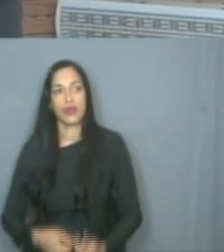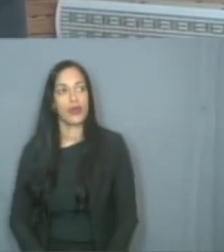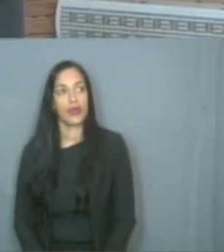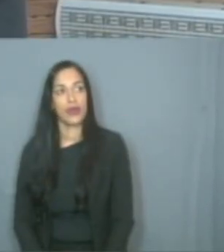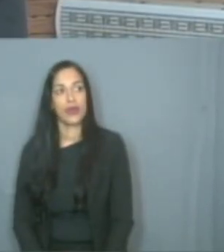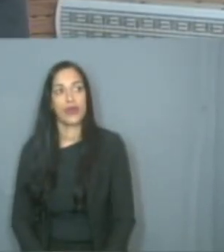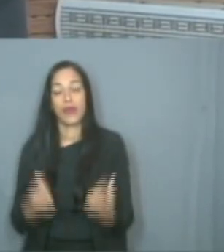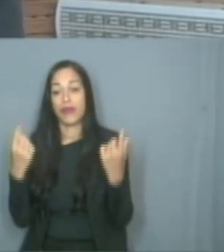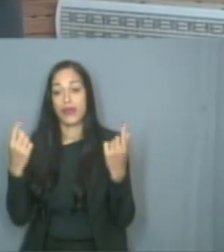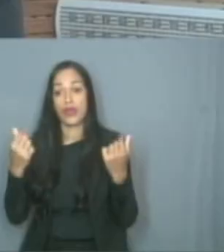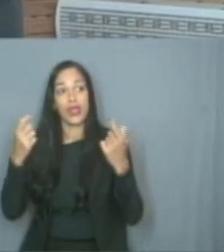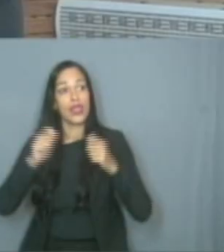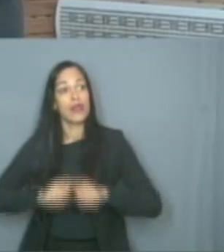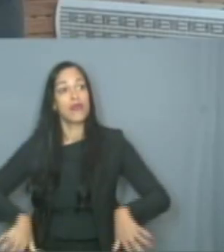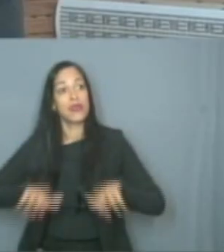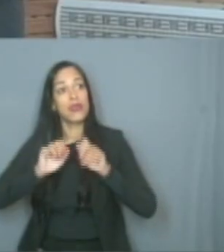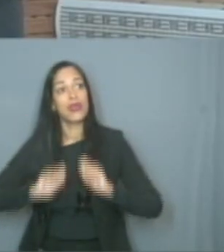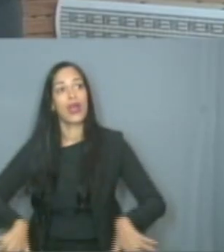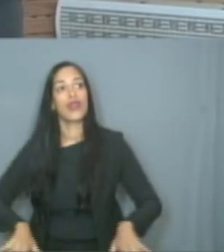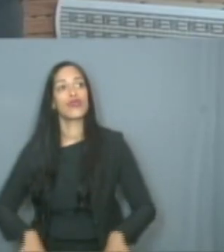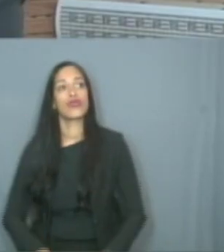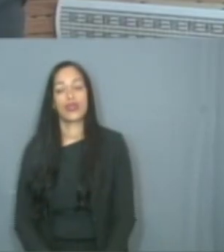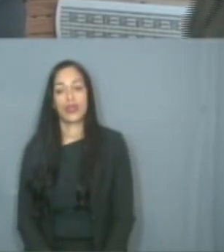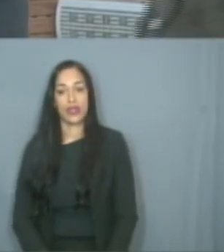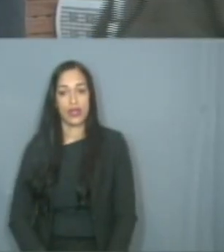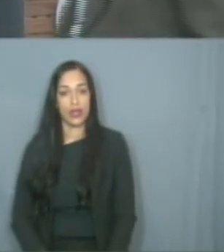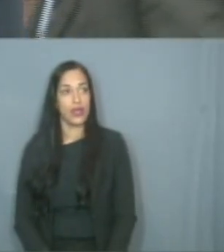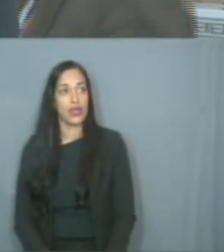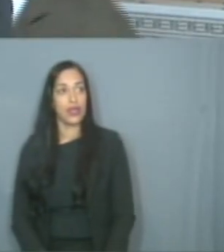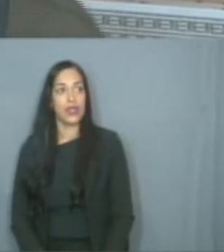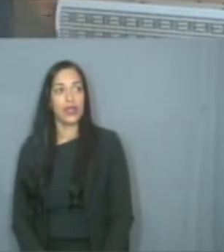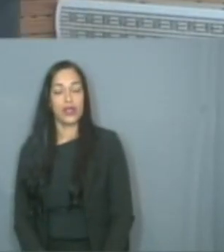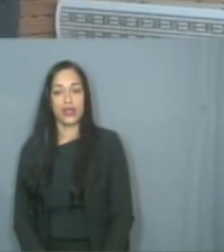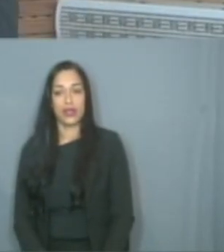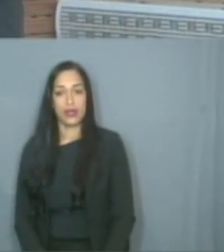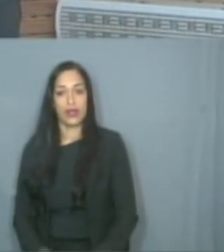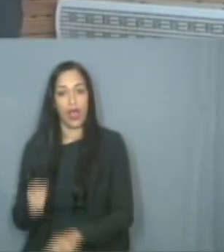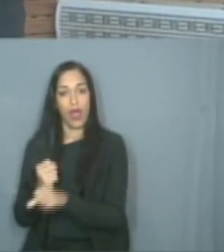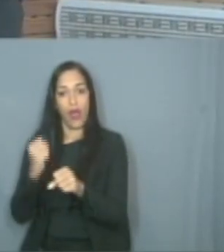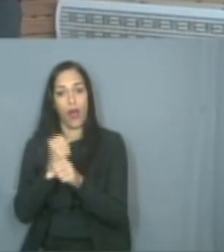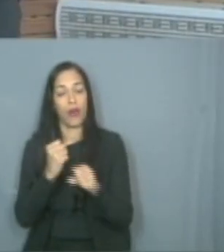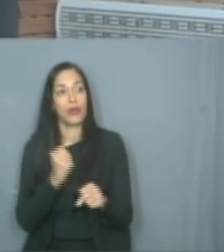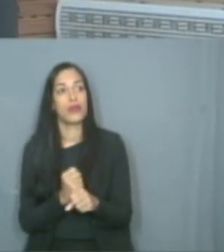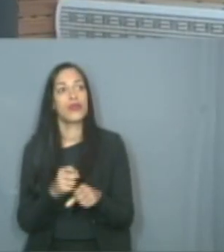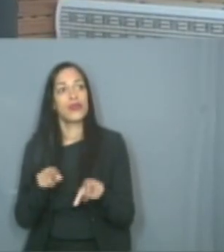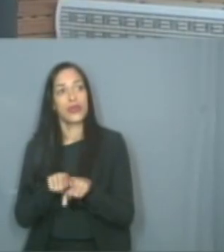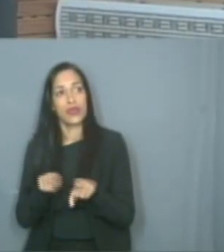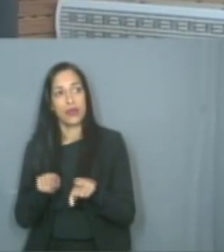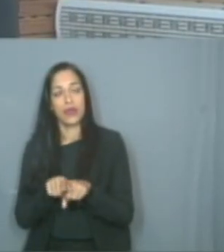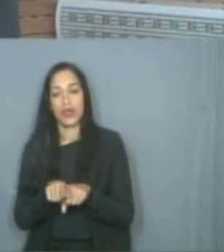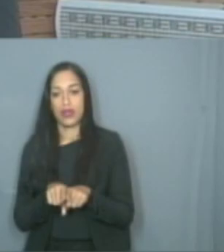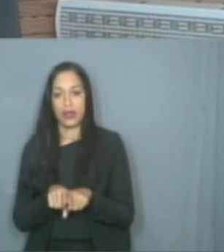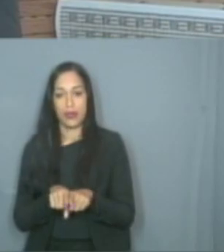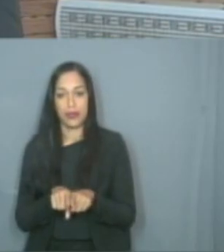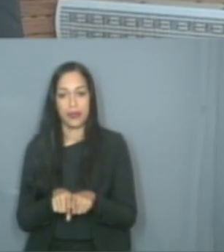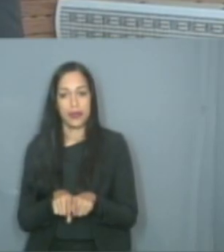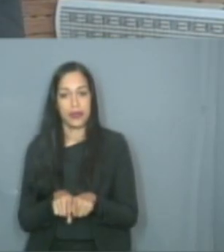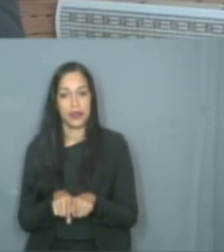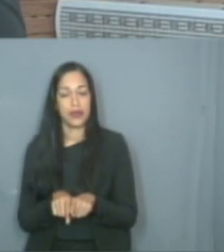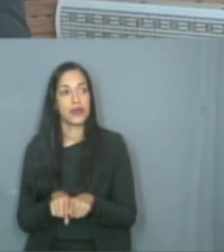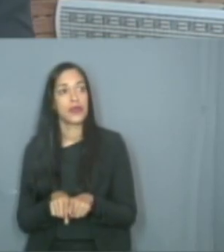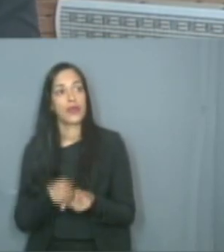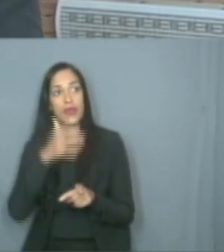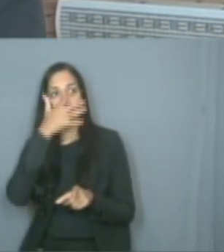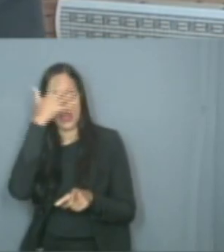o dinheiro sendo gasto, né? Com diversas obras, inclusive com calçadas. E